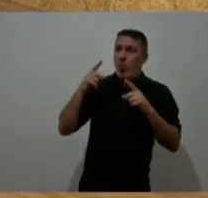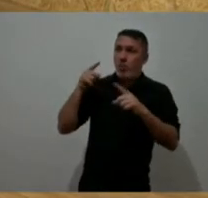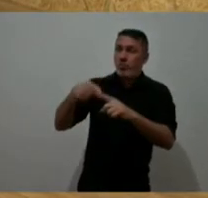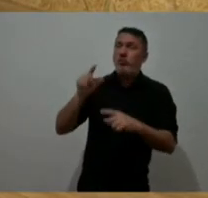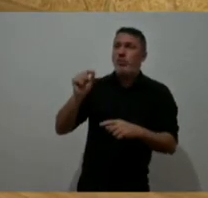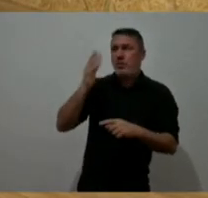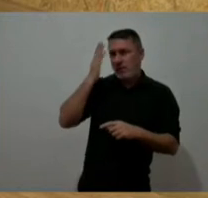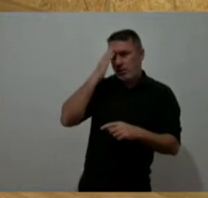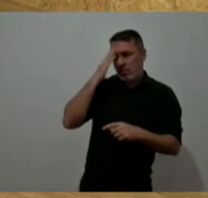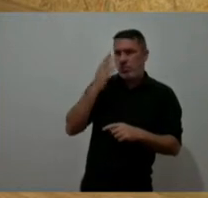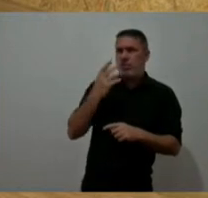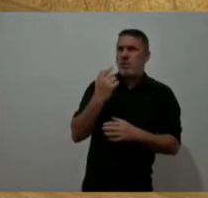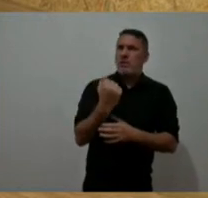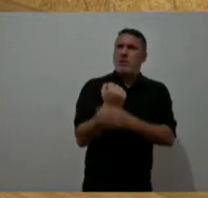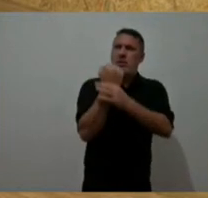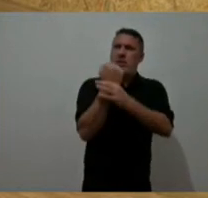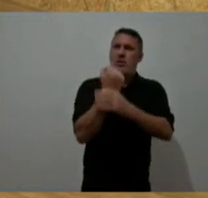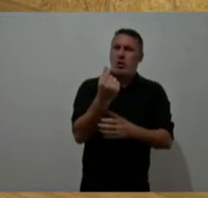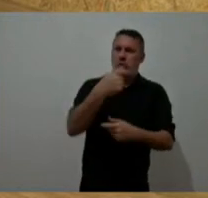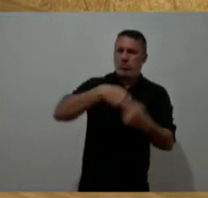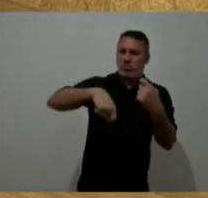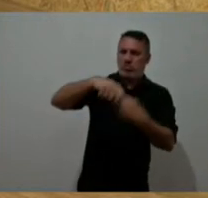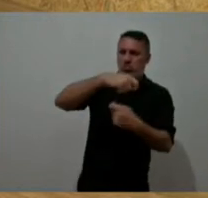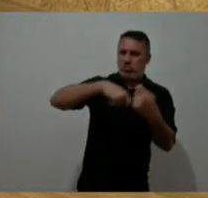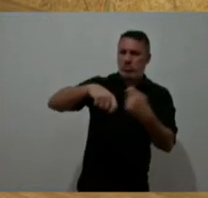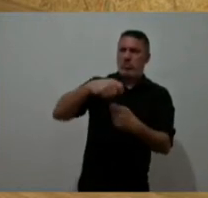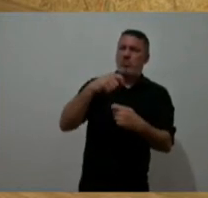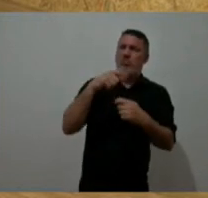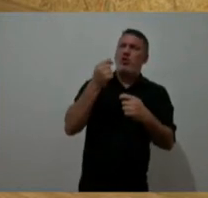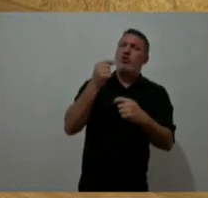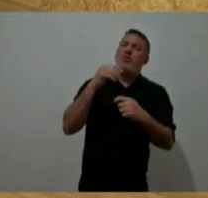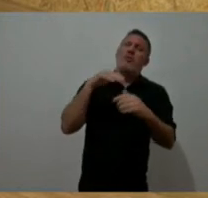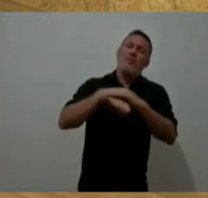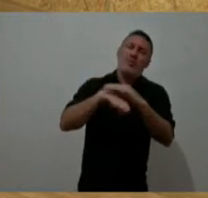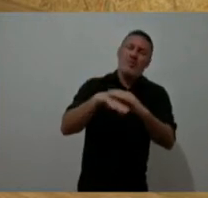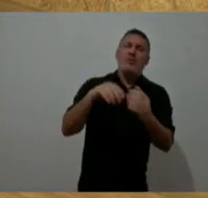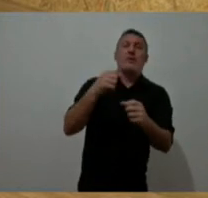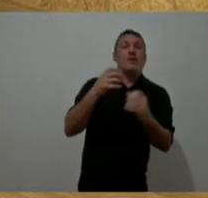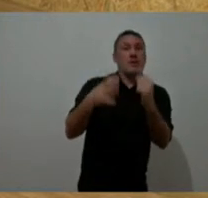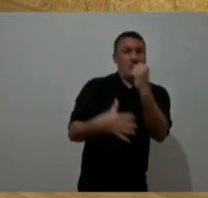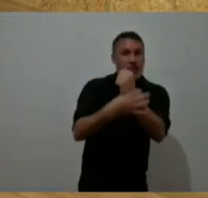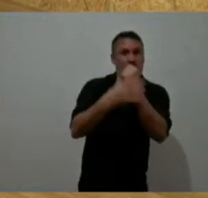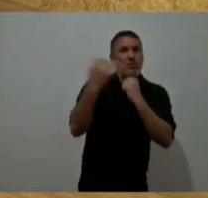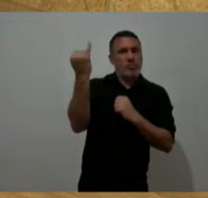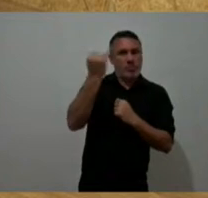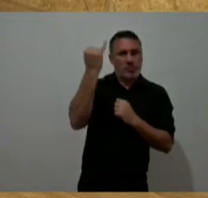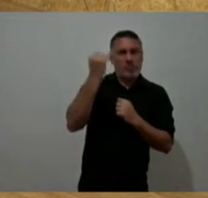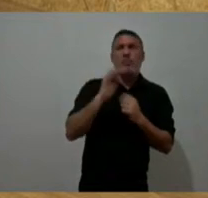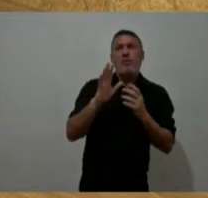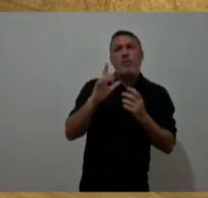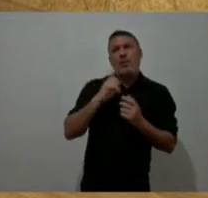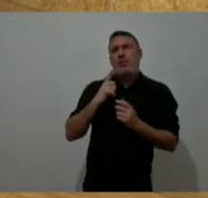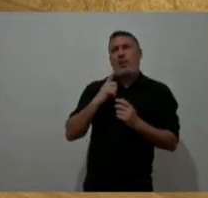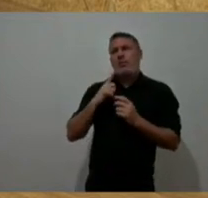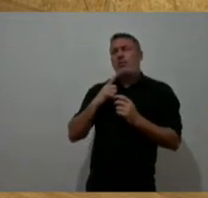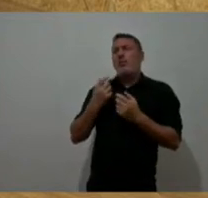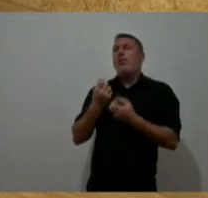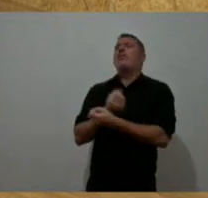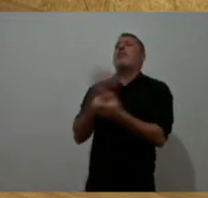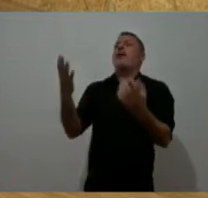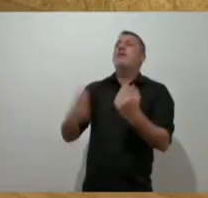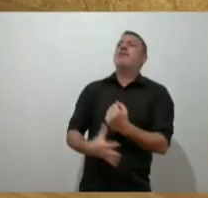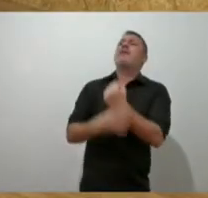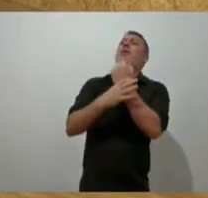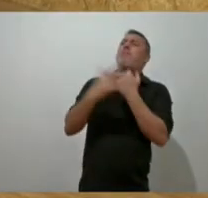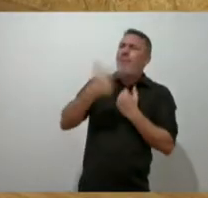importante para o crescimento social e ajustar o nosso portfólio de produtos de modo que